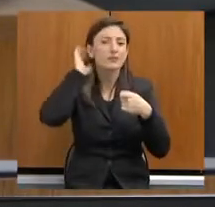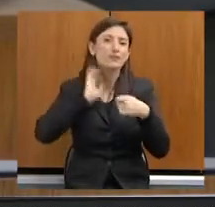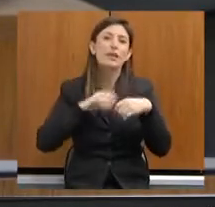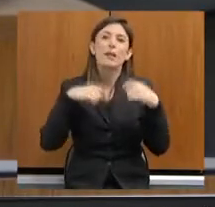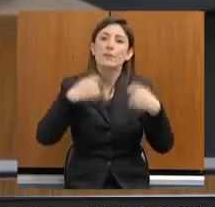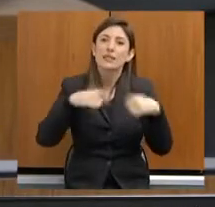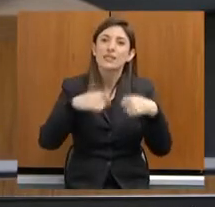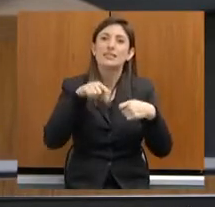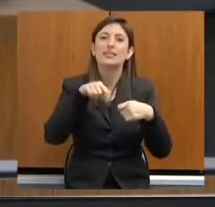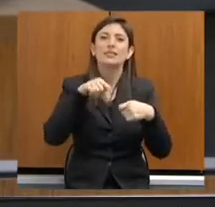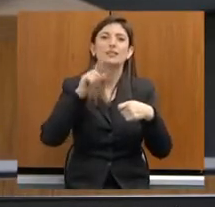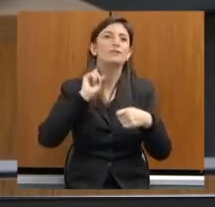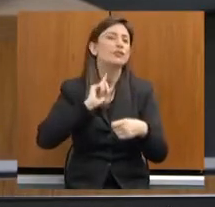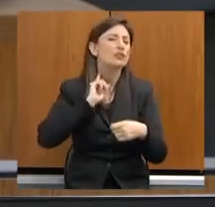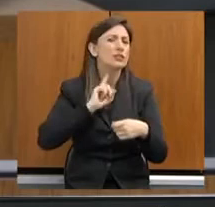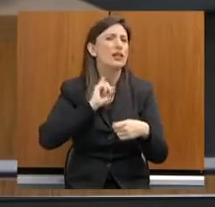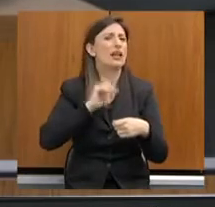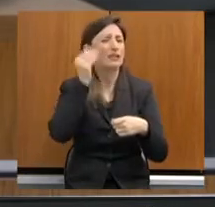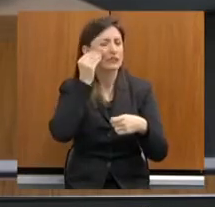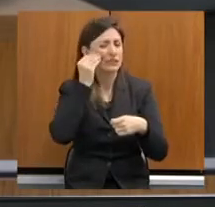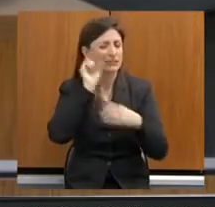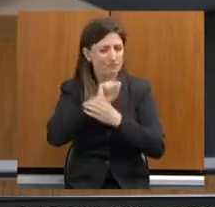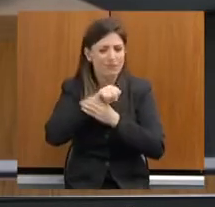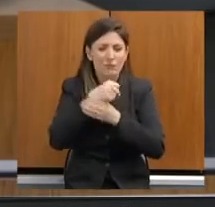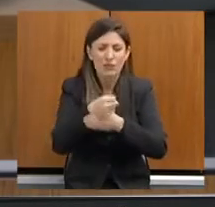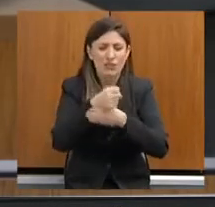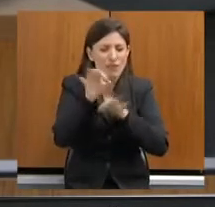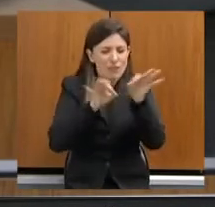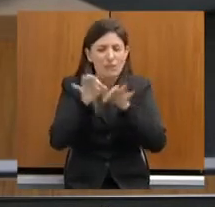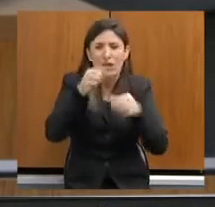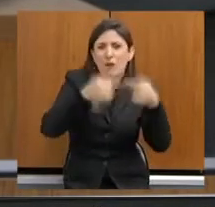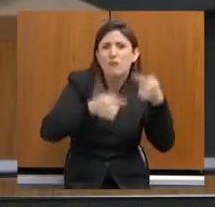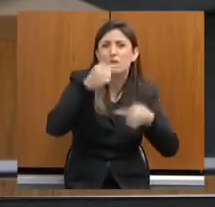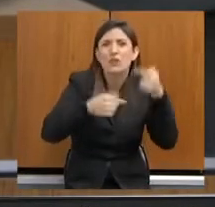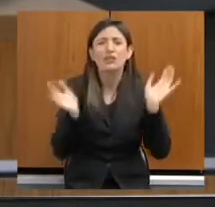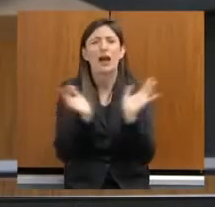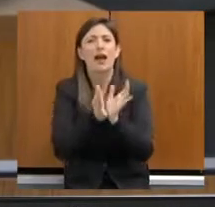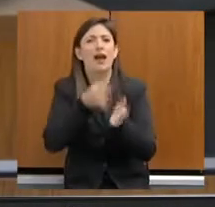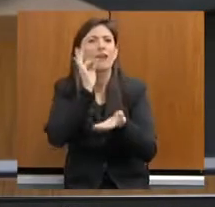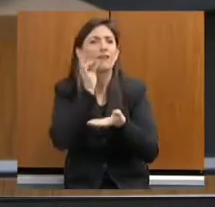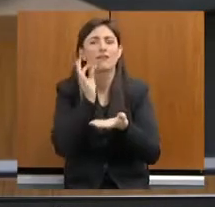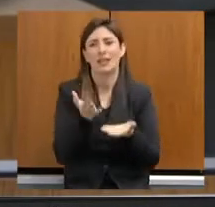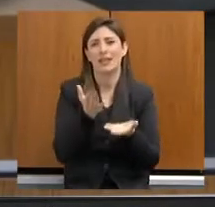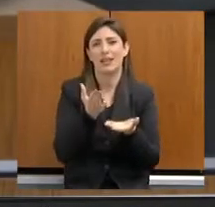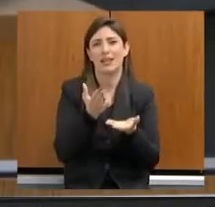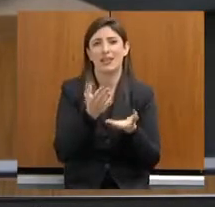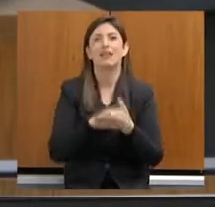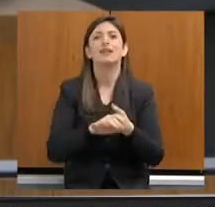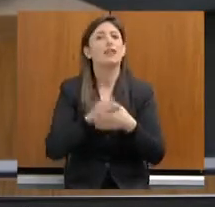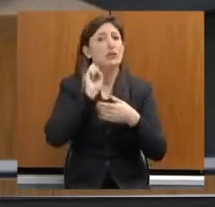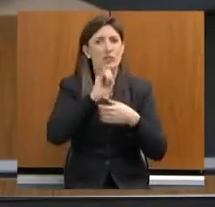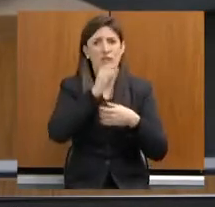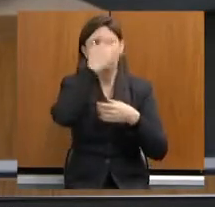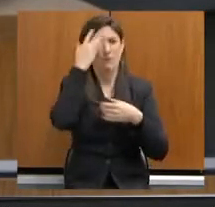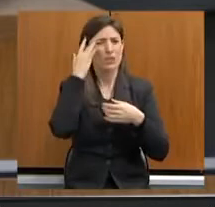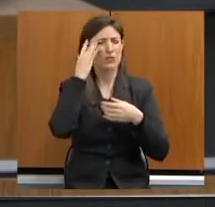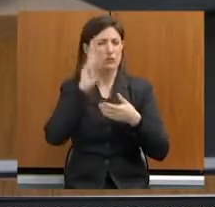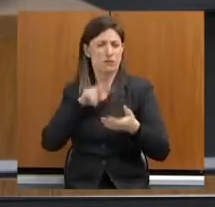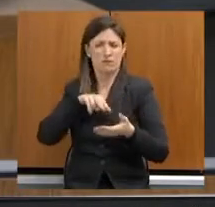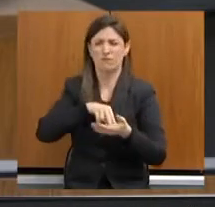nada a política do café porque a segunda chega lá com peso Amiga você vai escutar o que